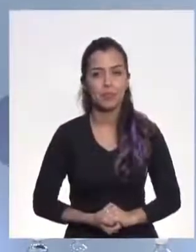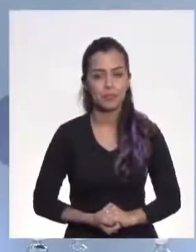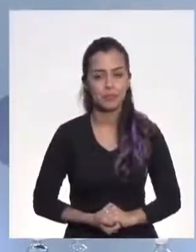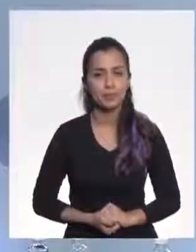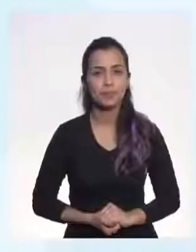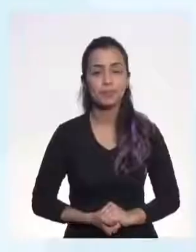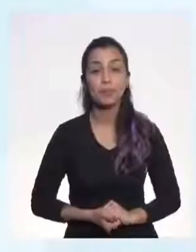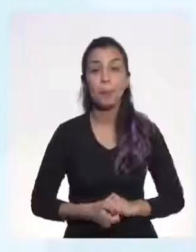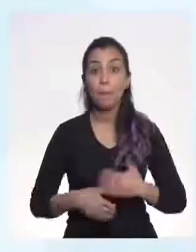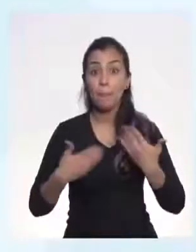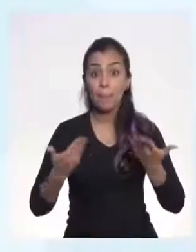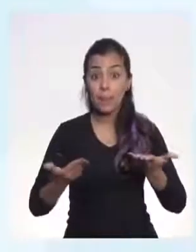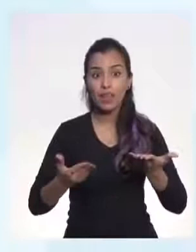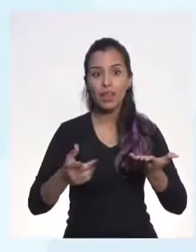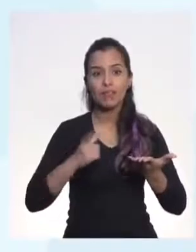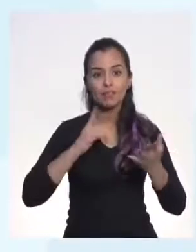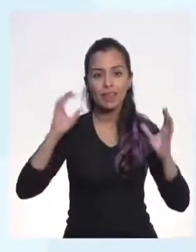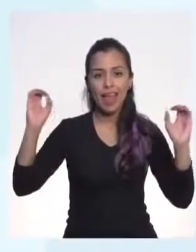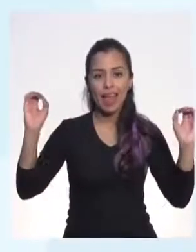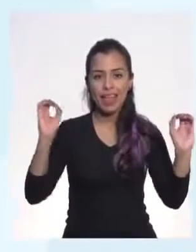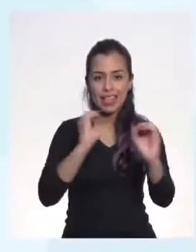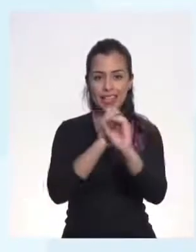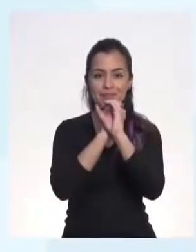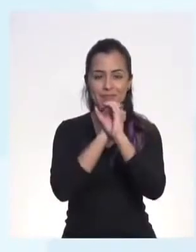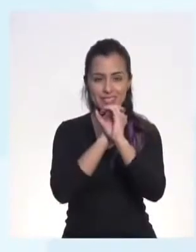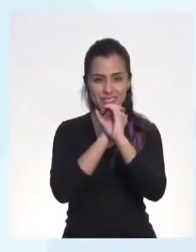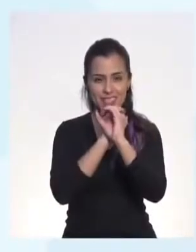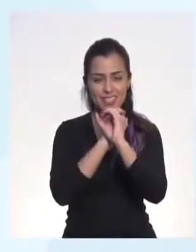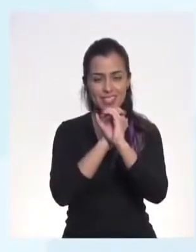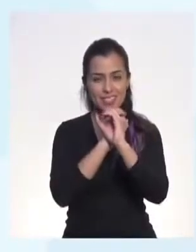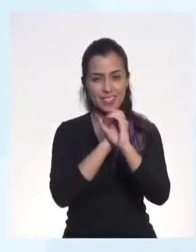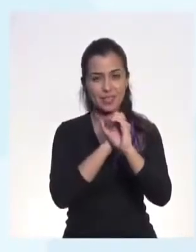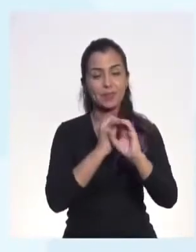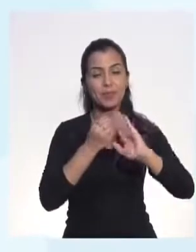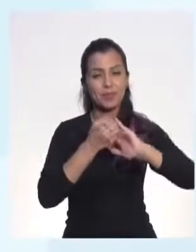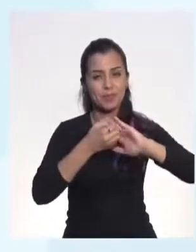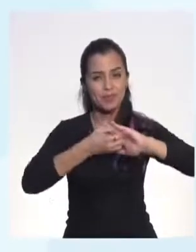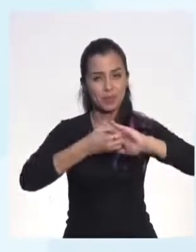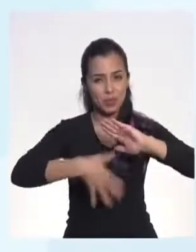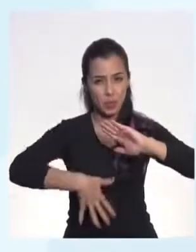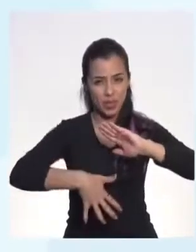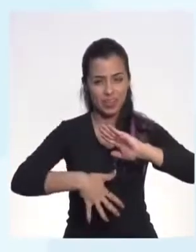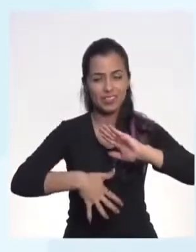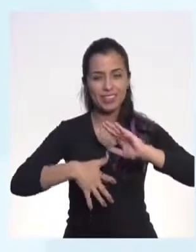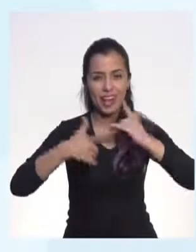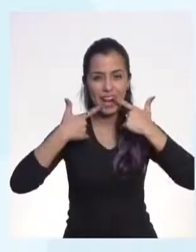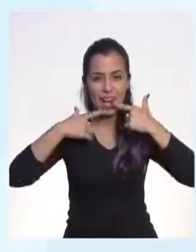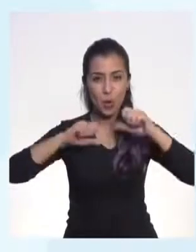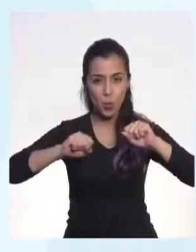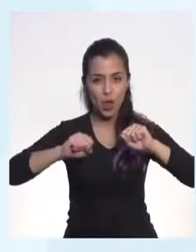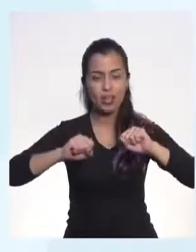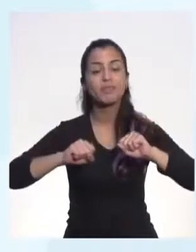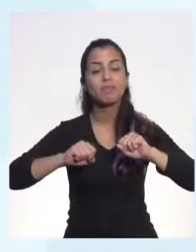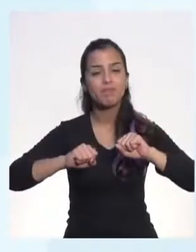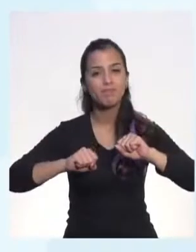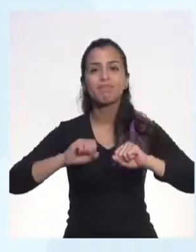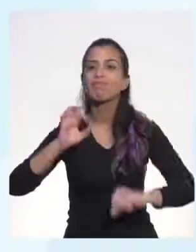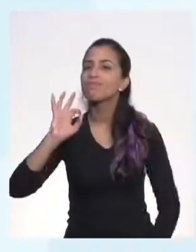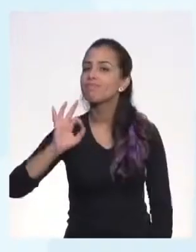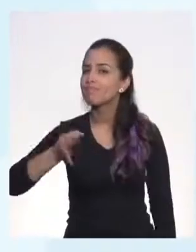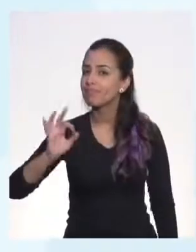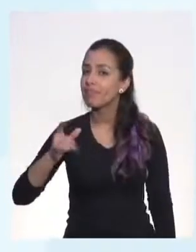eles respondem como Eclipse adoro gente olha mais uma forma de lembrar né É então aí a gente teve o